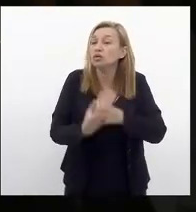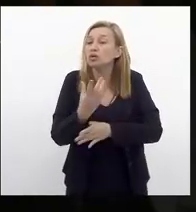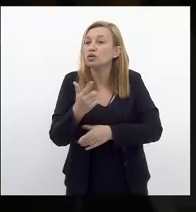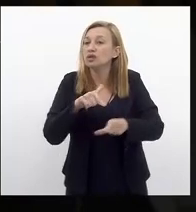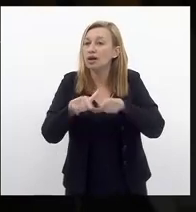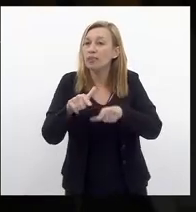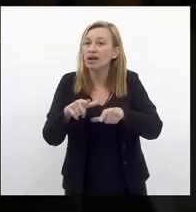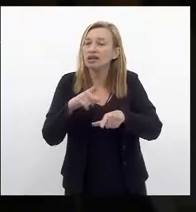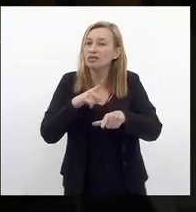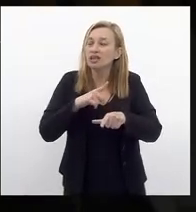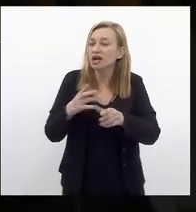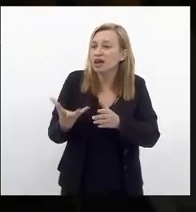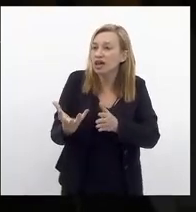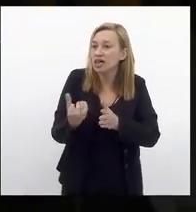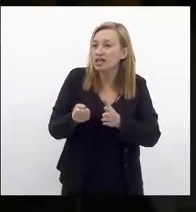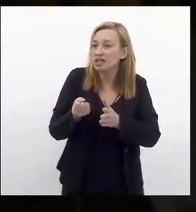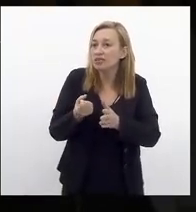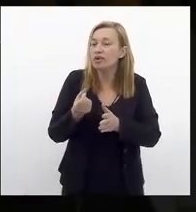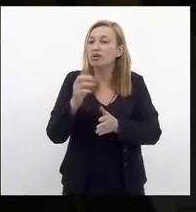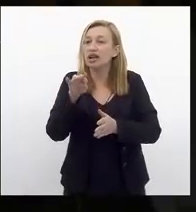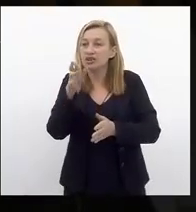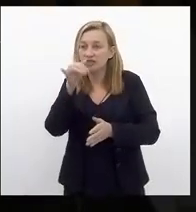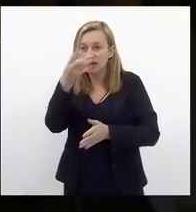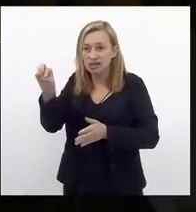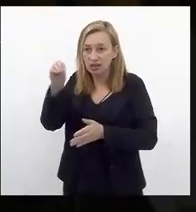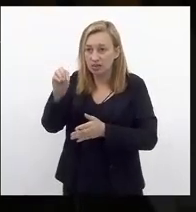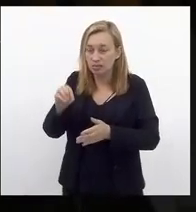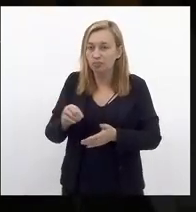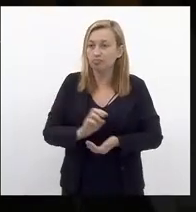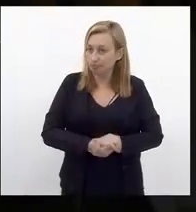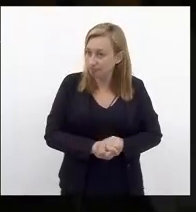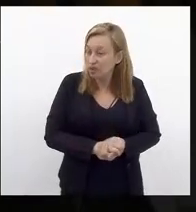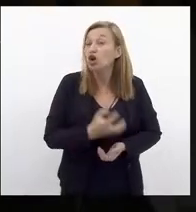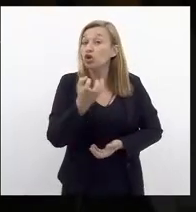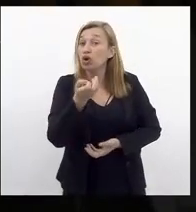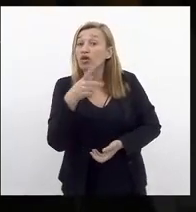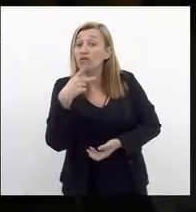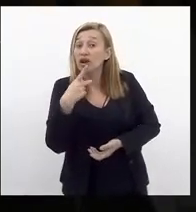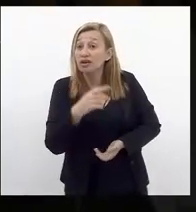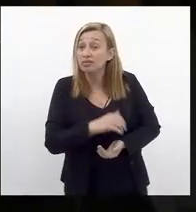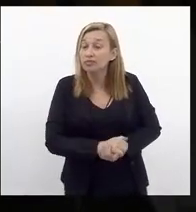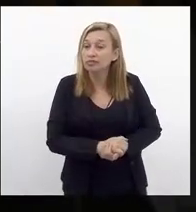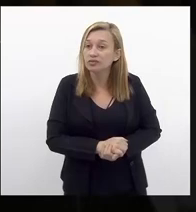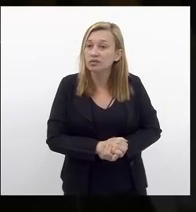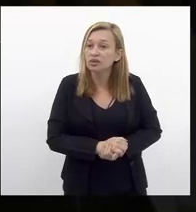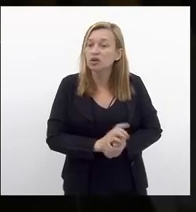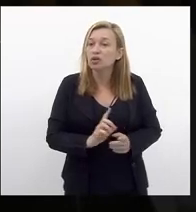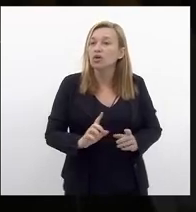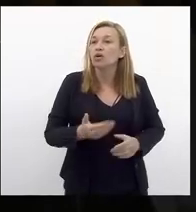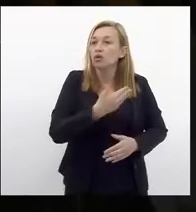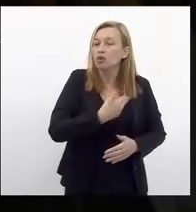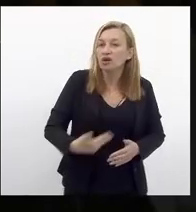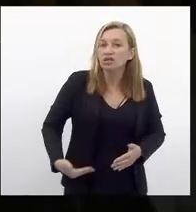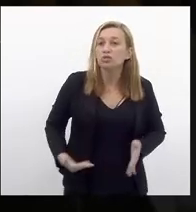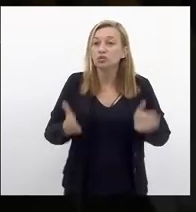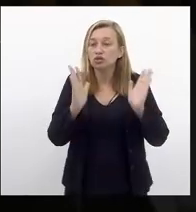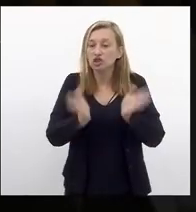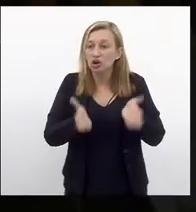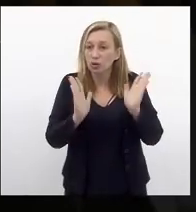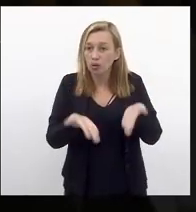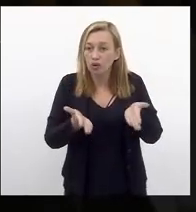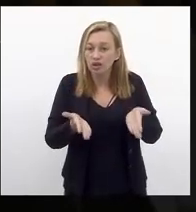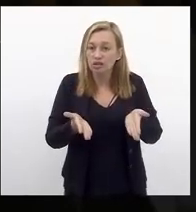passaram a receber gratificações os o que eu quero dizer é que o atual Governador